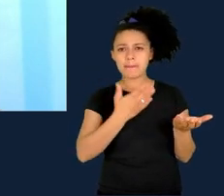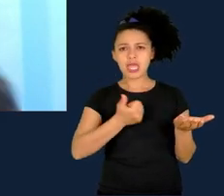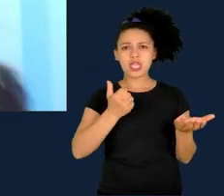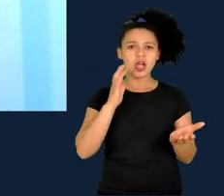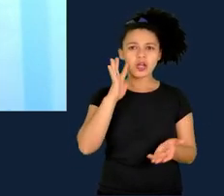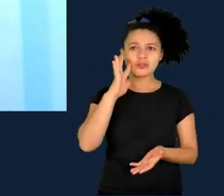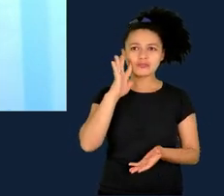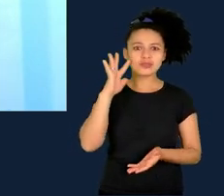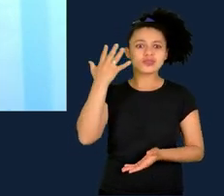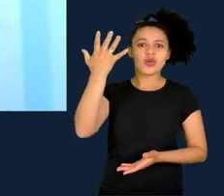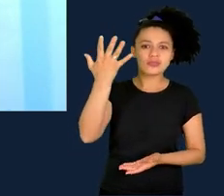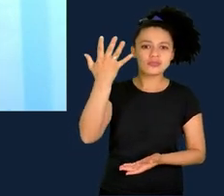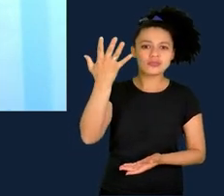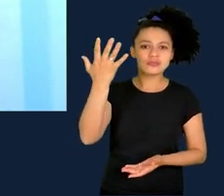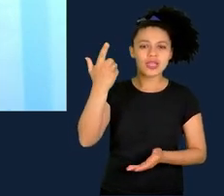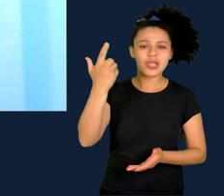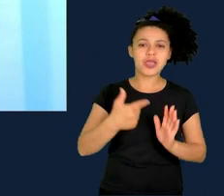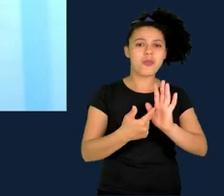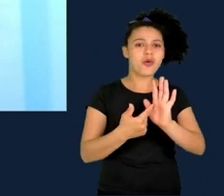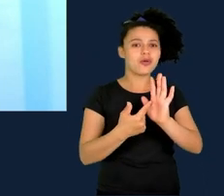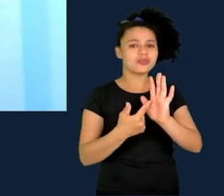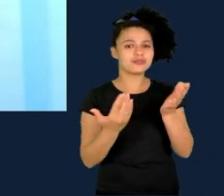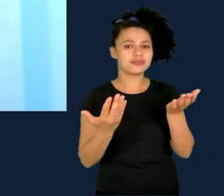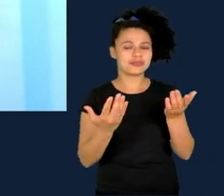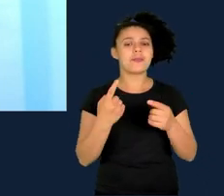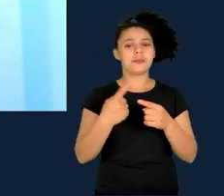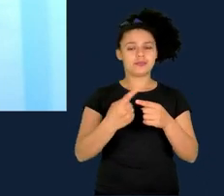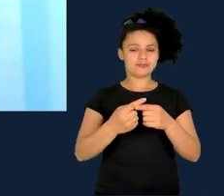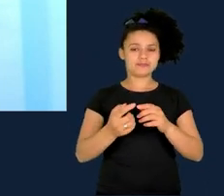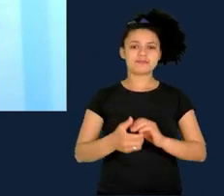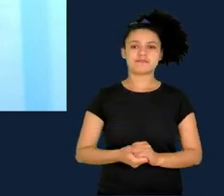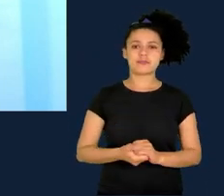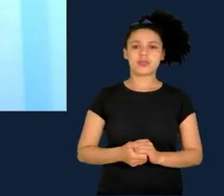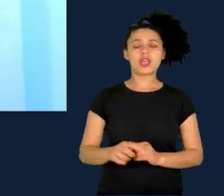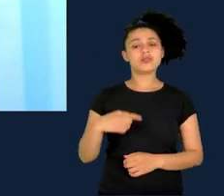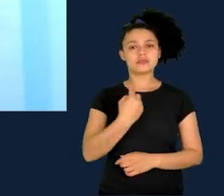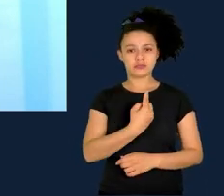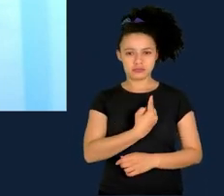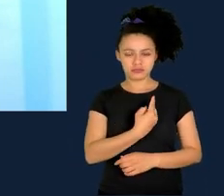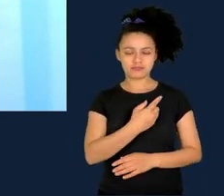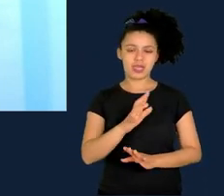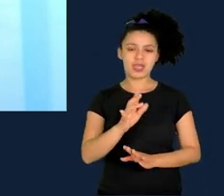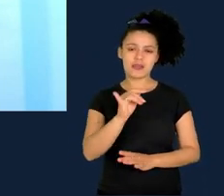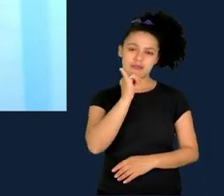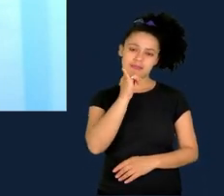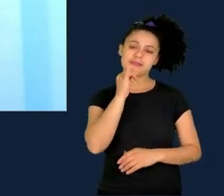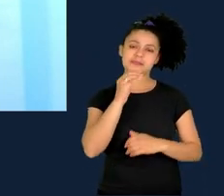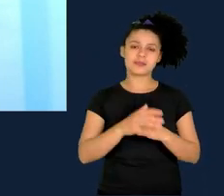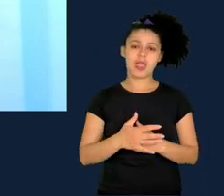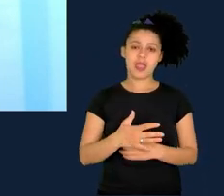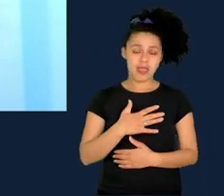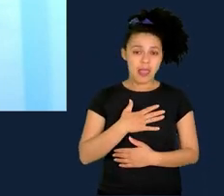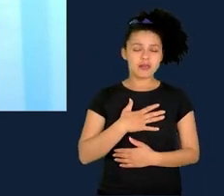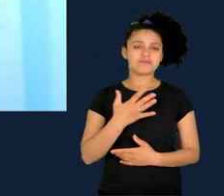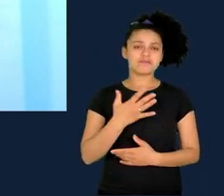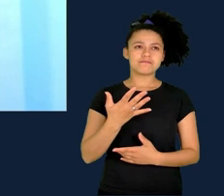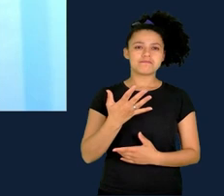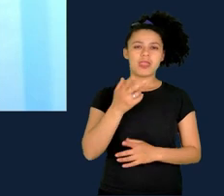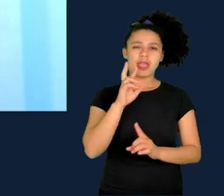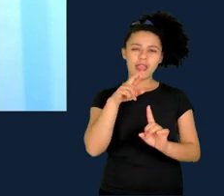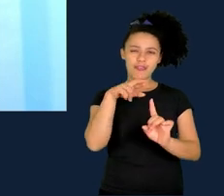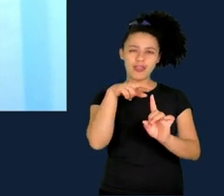para fazer essa demonstração, né? Porque a gente, assim, no caso, eu digo, me referindo aos mais